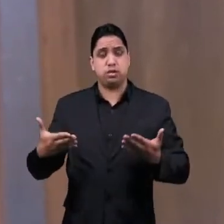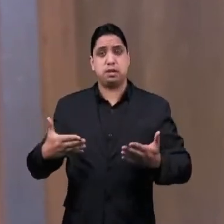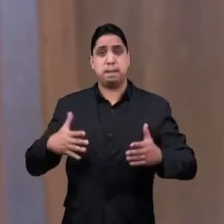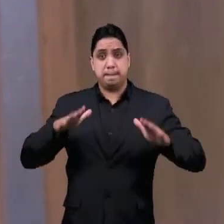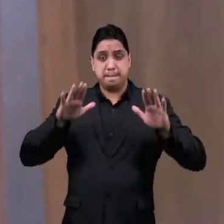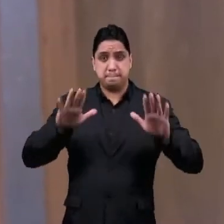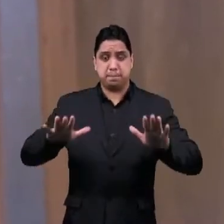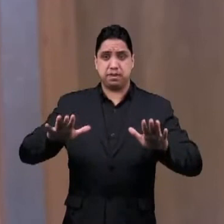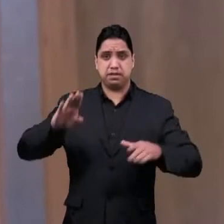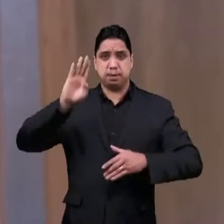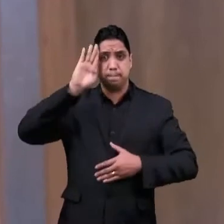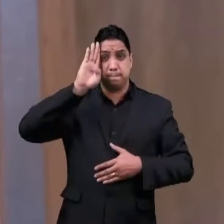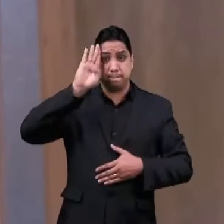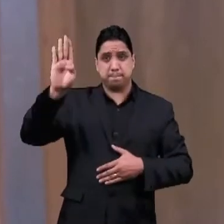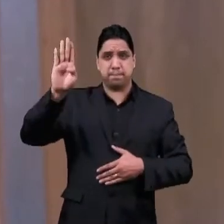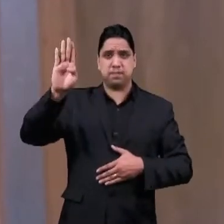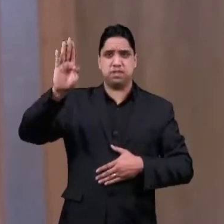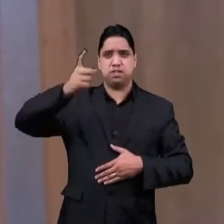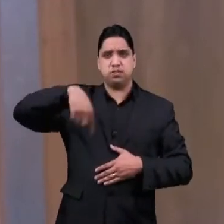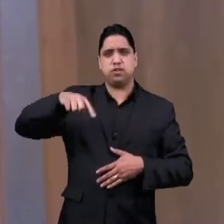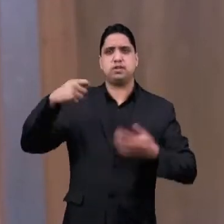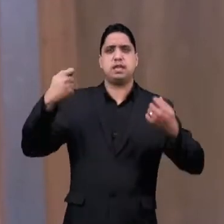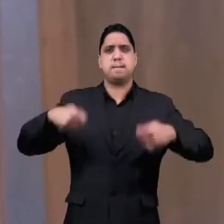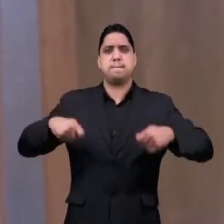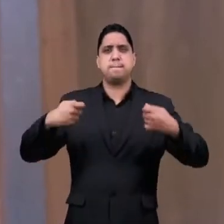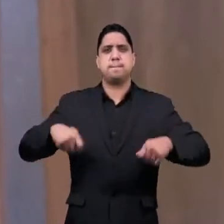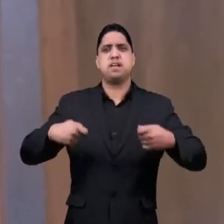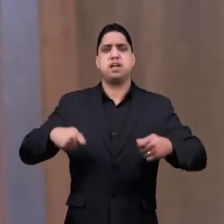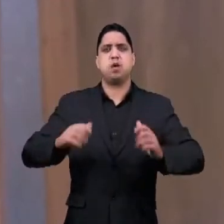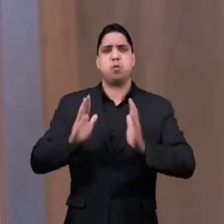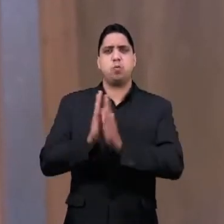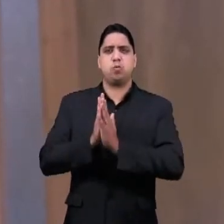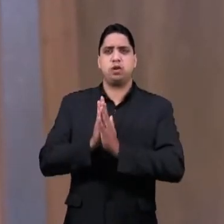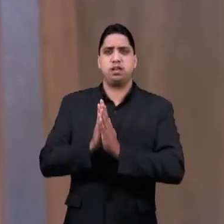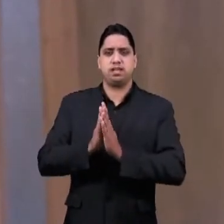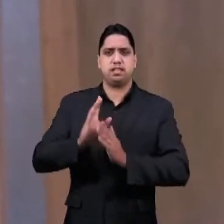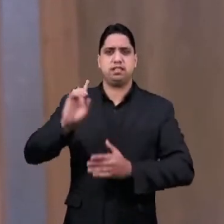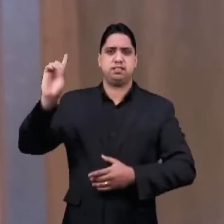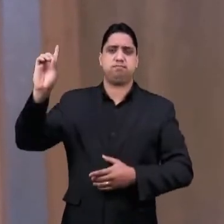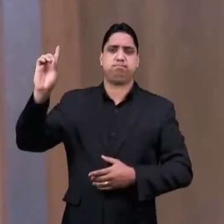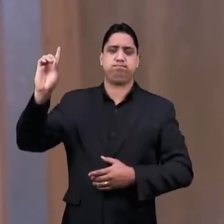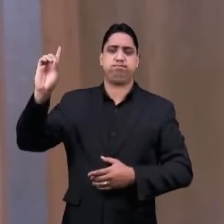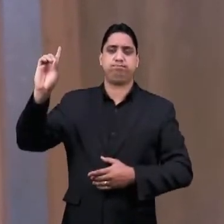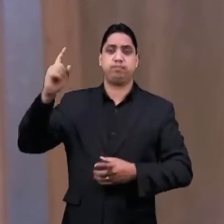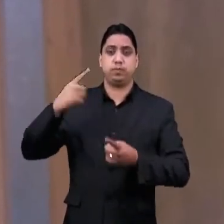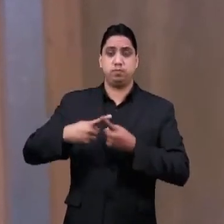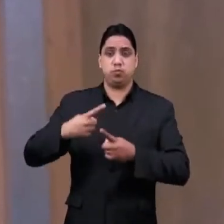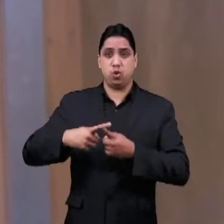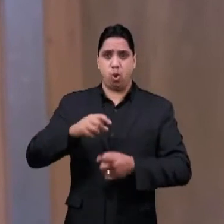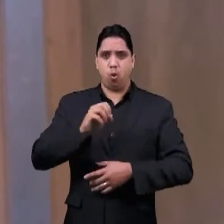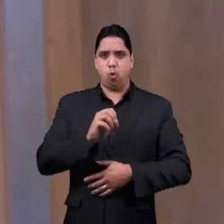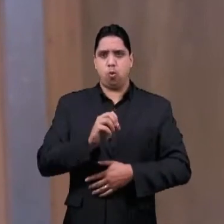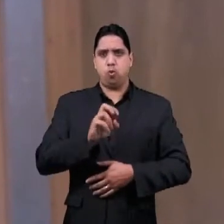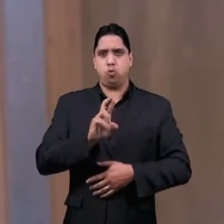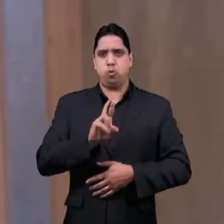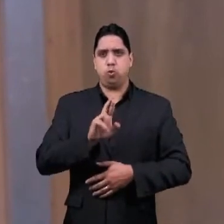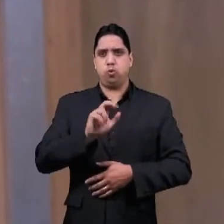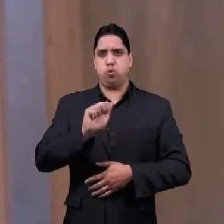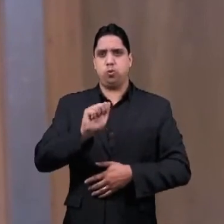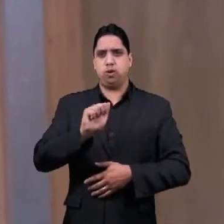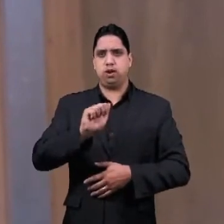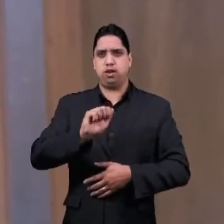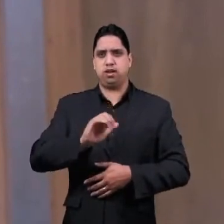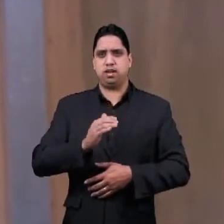orar ao Senhor. Porque a oração é o recurso que nós temos